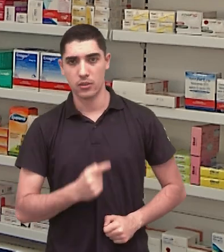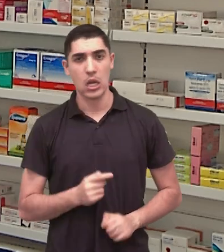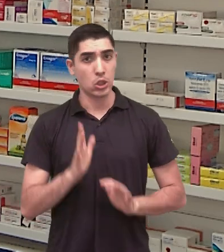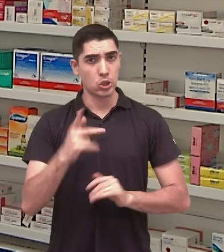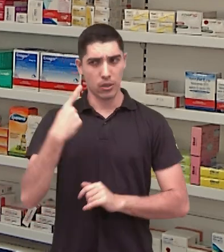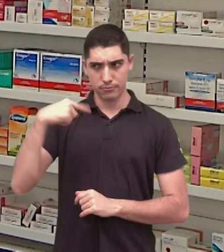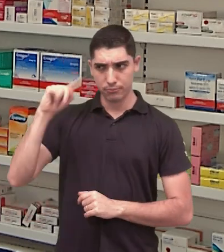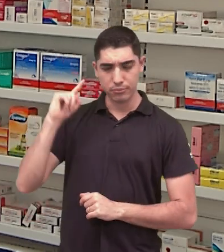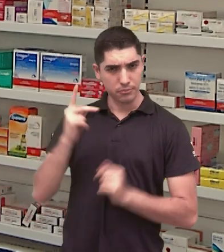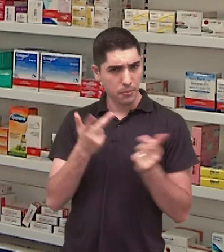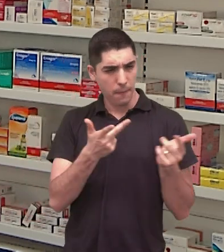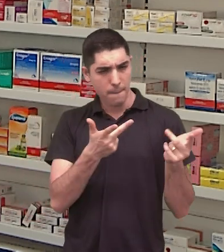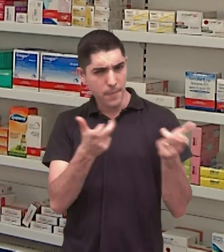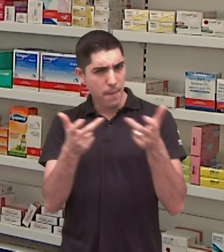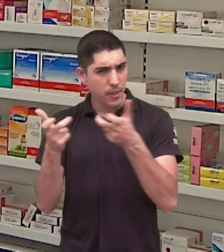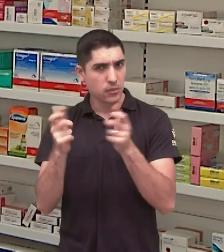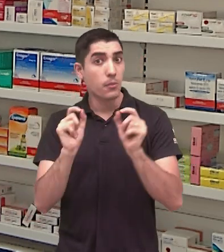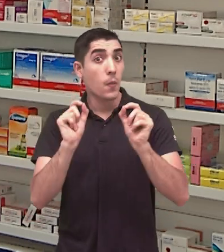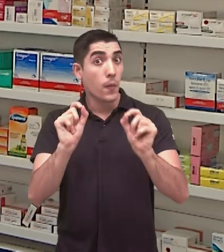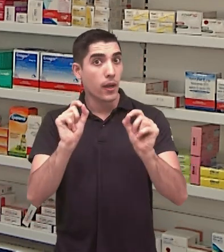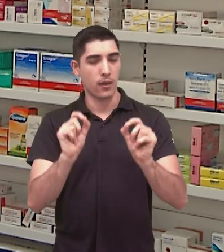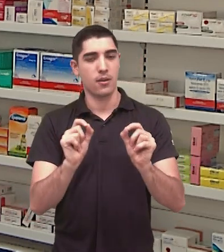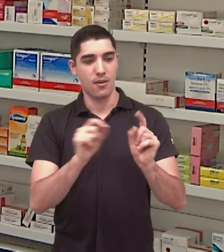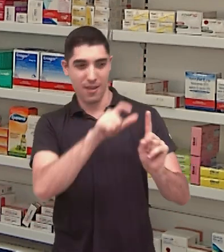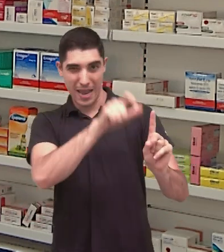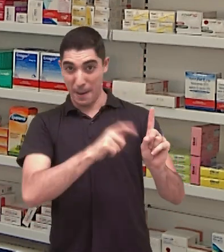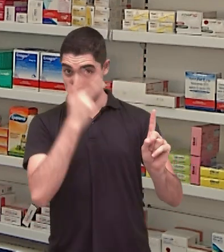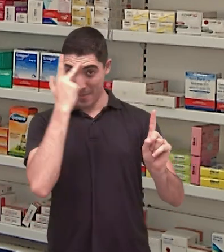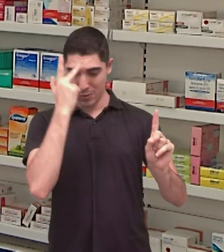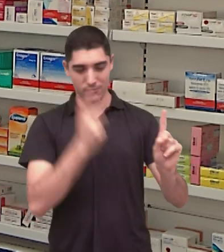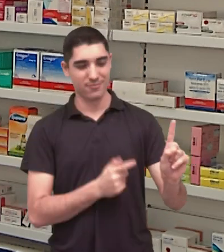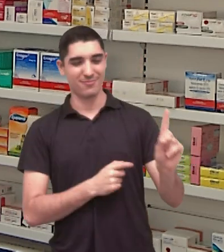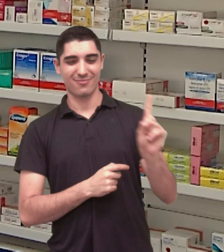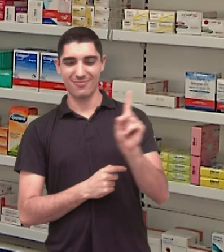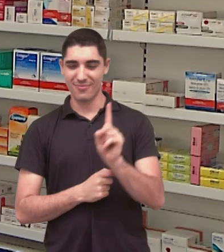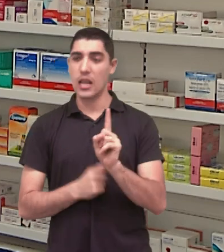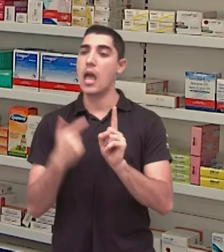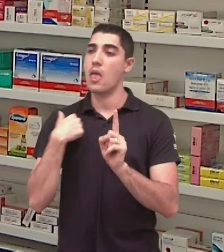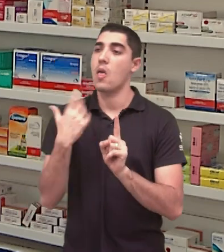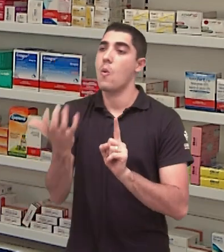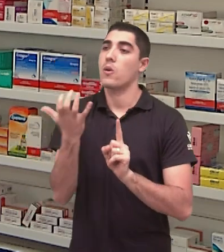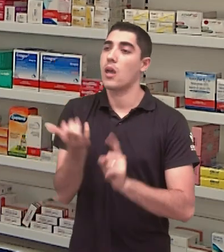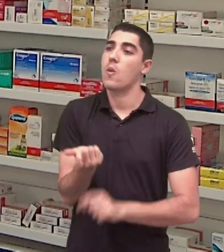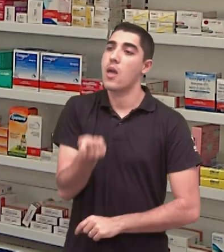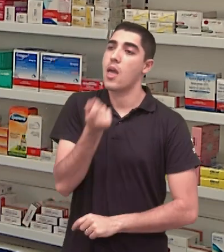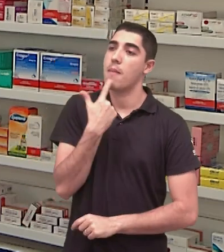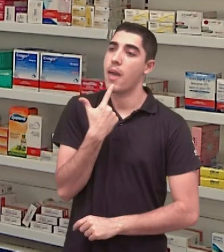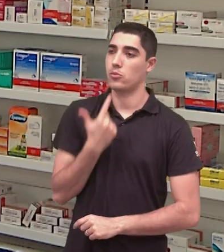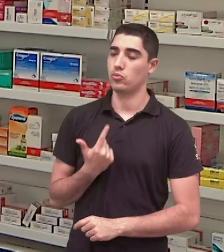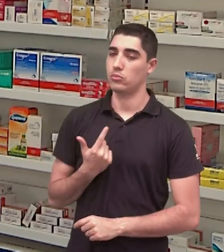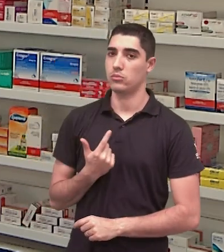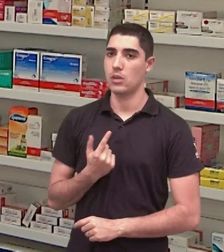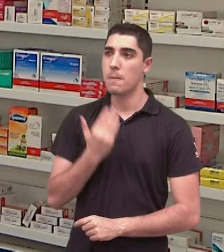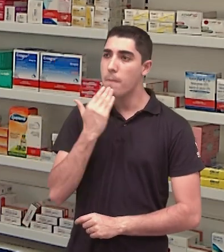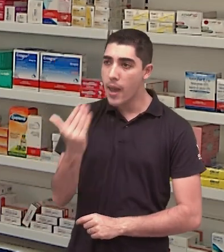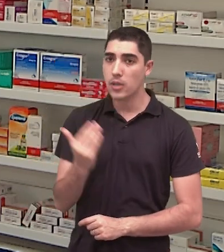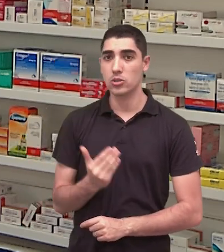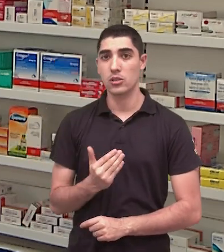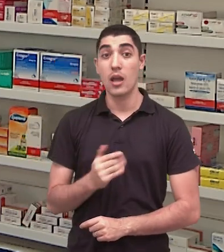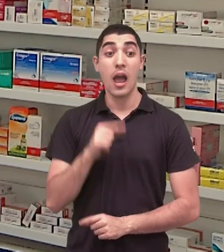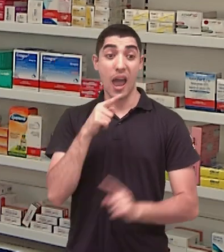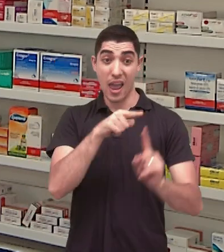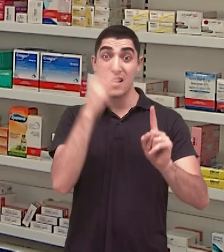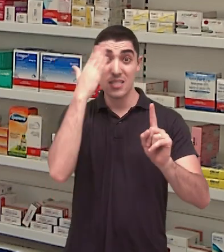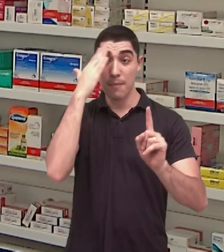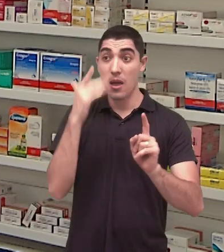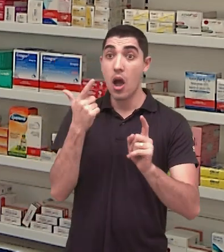tem visto ultimamente em alguns balcões de farmácia é justamente isso. A pessoa vem até o balcão de farmácia querendo comprar o medicamento,